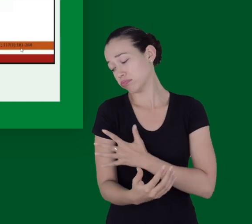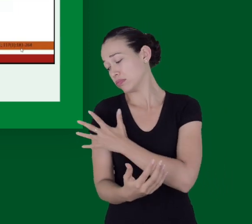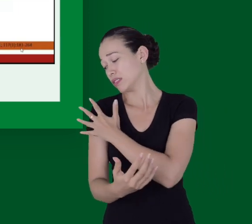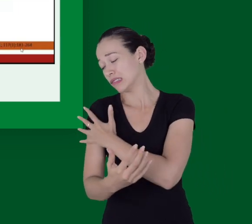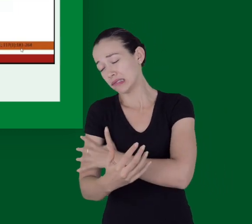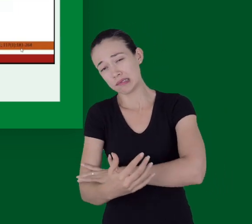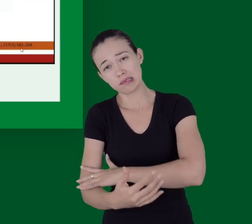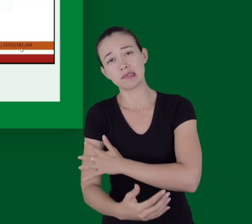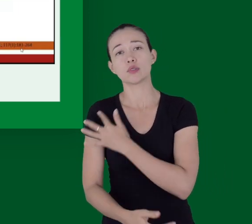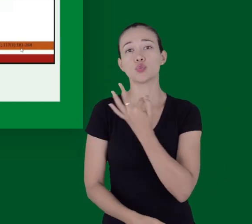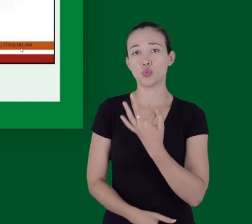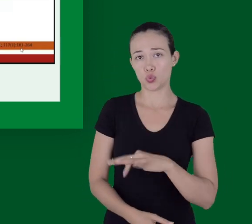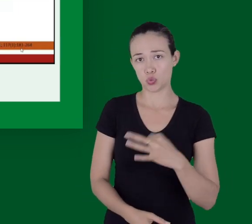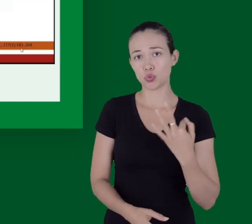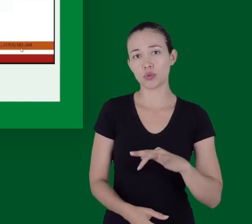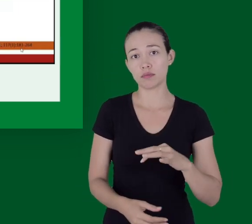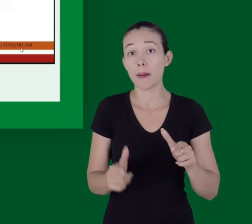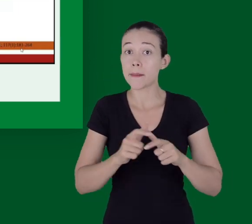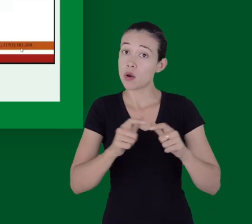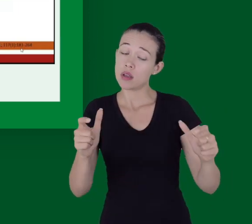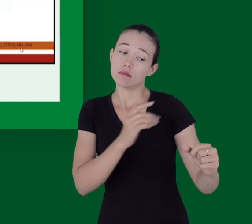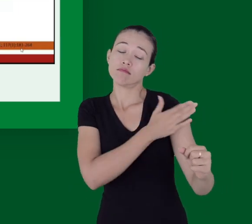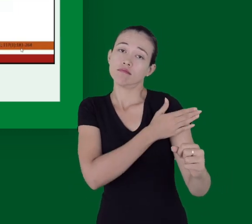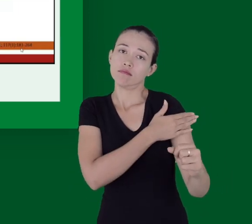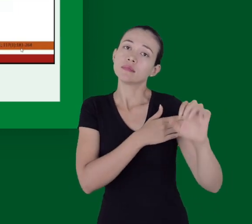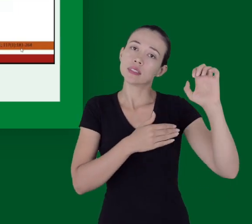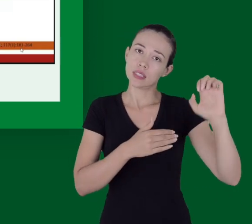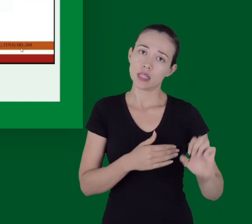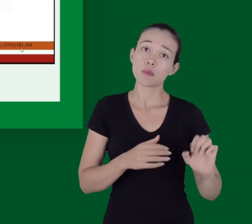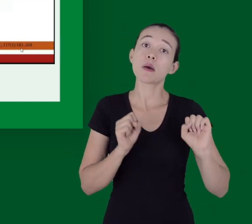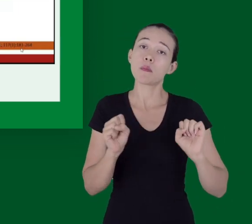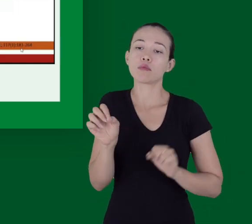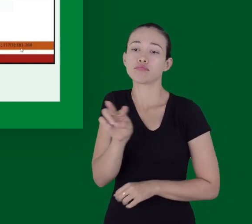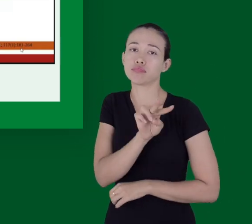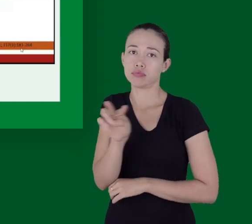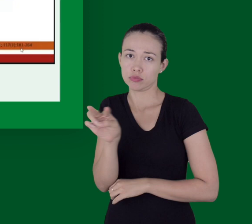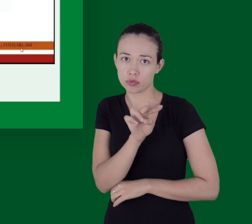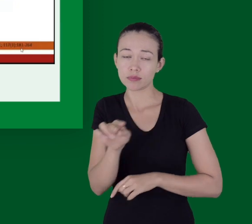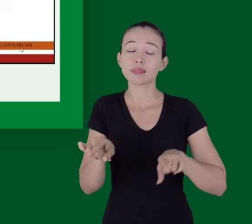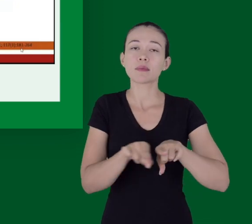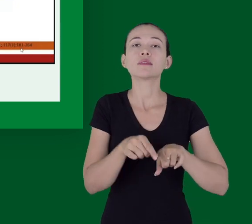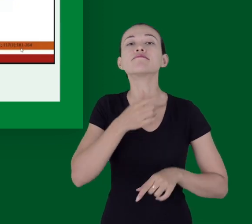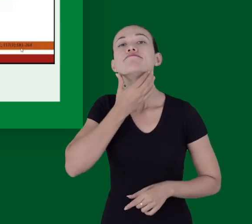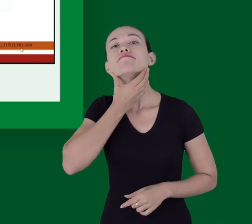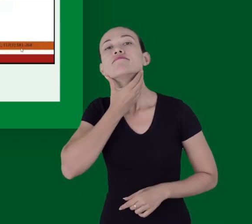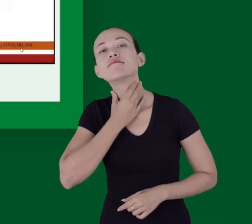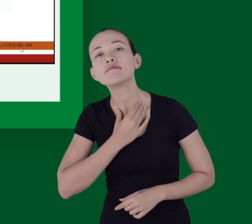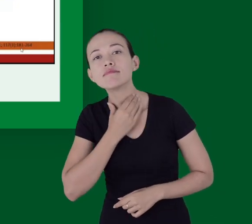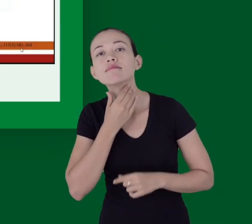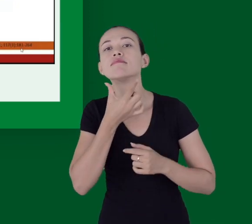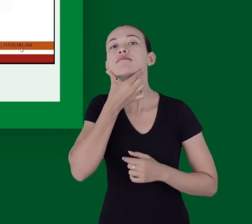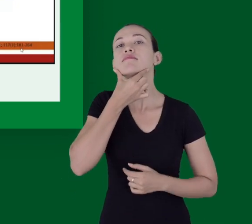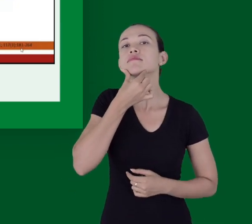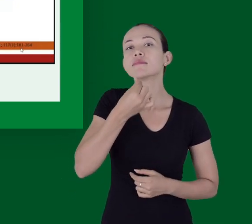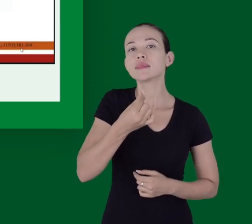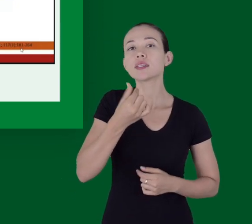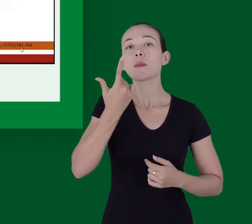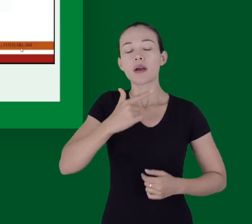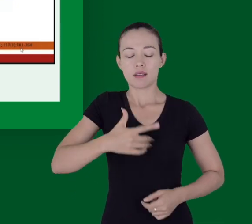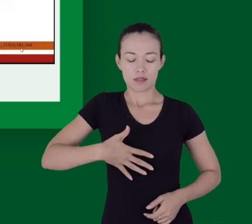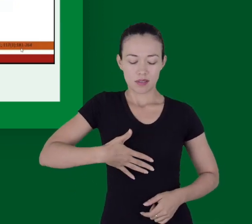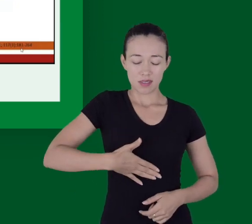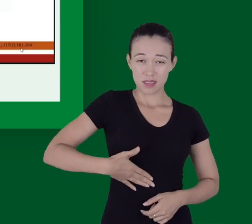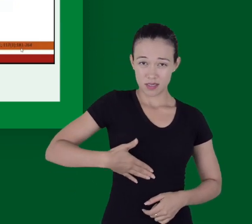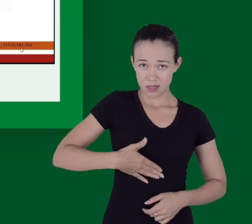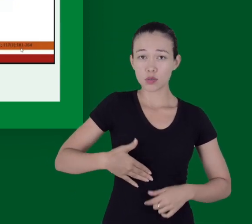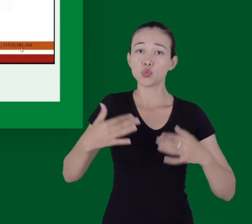esquerdo, geralmente é para o esquerdo, mas pode ser para os dois, pescoço, mandíbula e epigastro. Então, tudo que